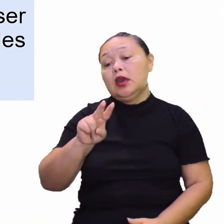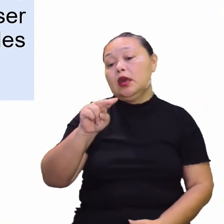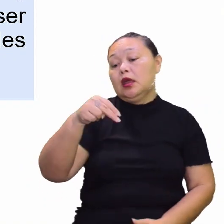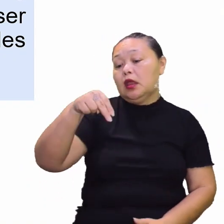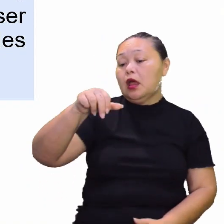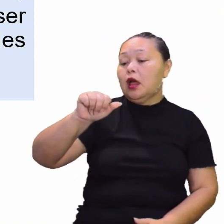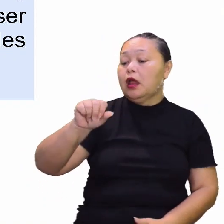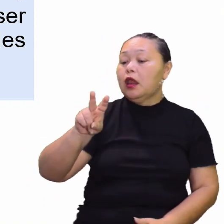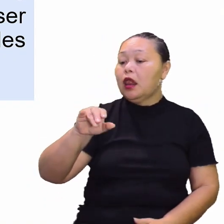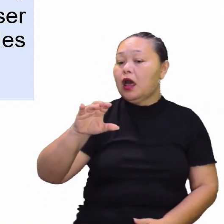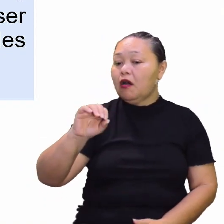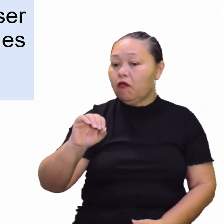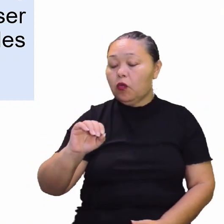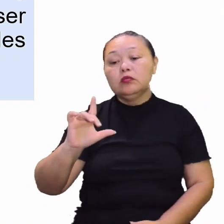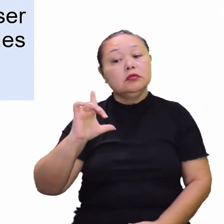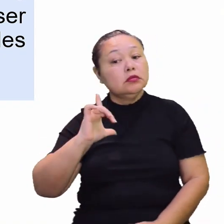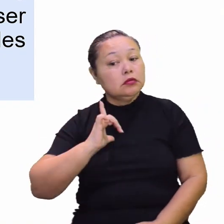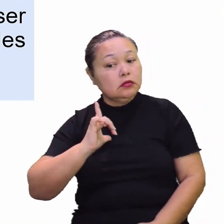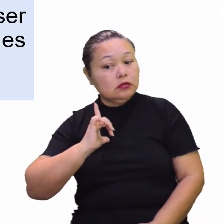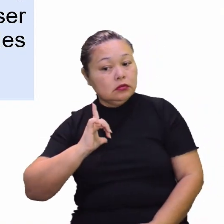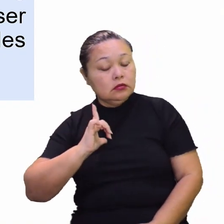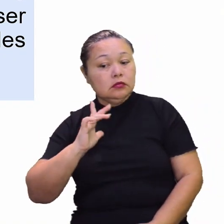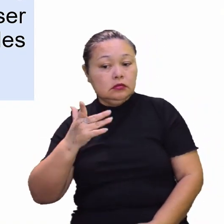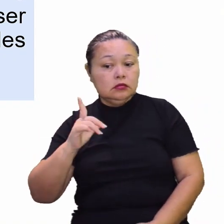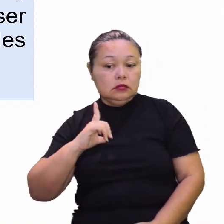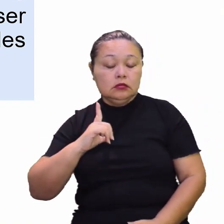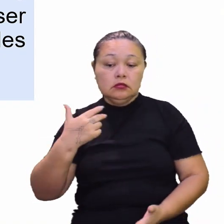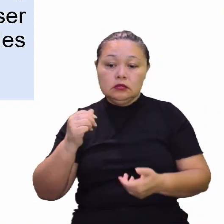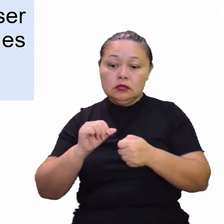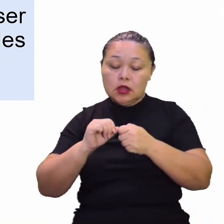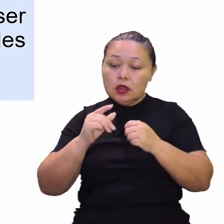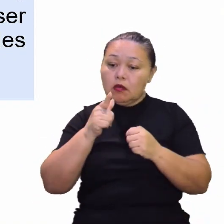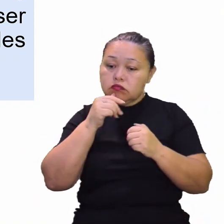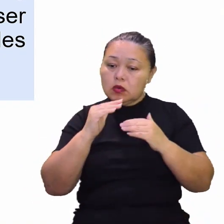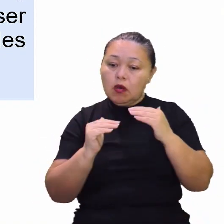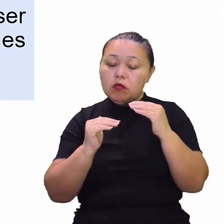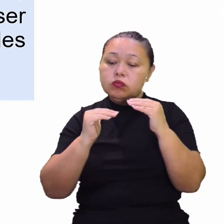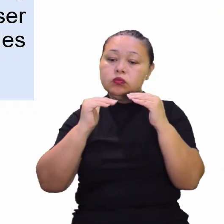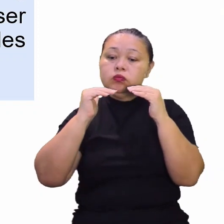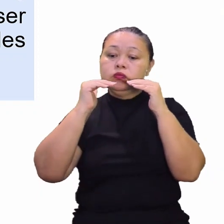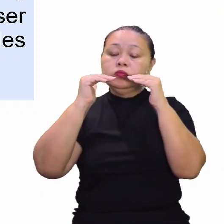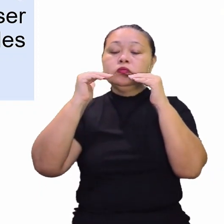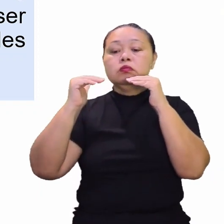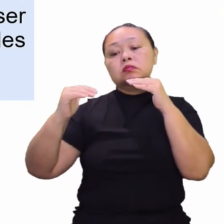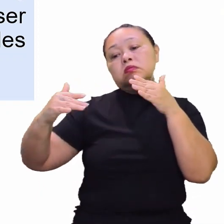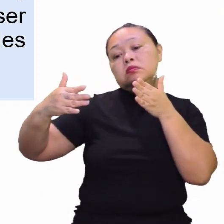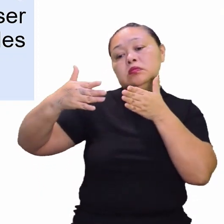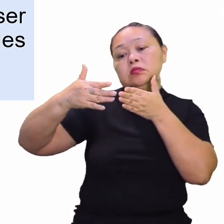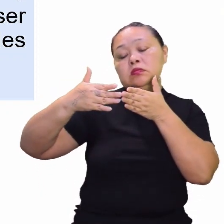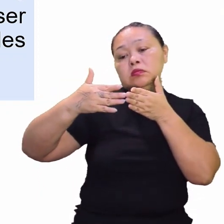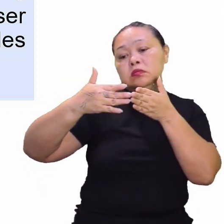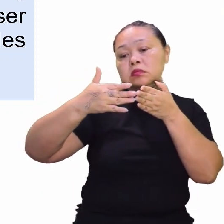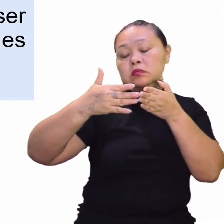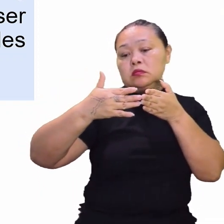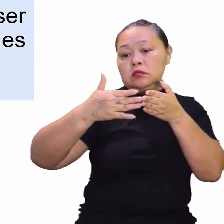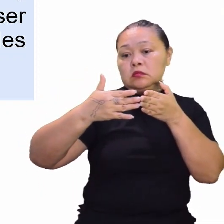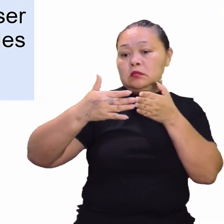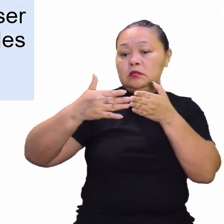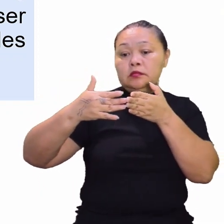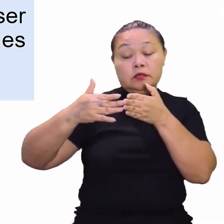chegando aqui. Ok? Pode até ter, só que tem que ter uma cheia interessante para que entre navios. Agora,